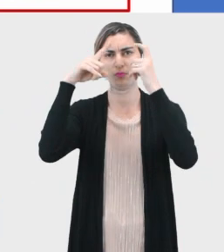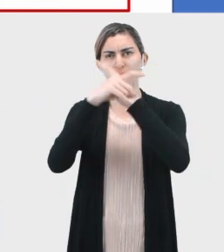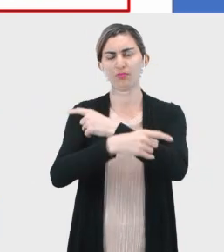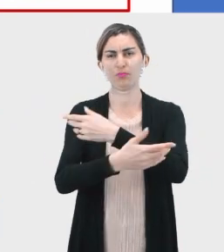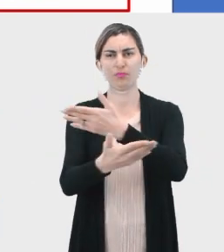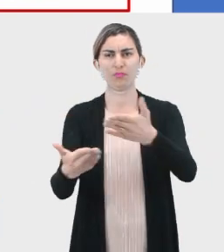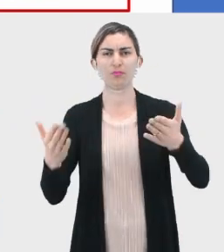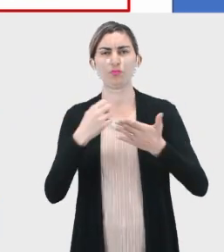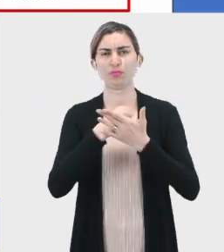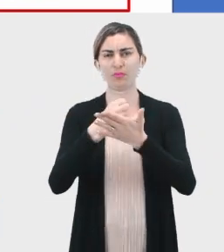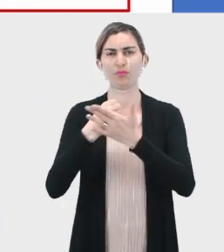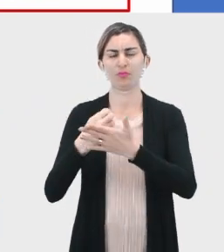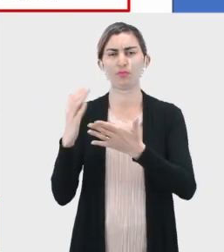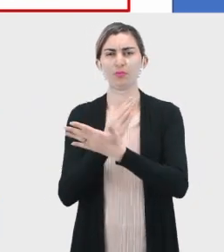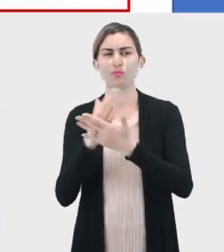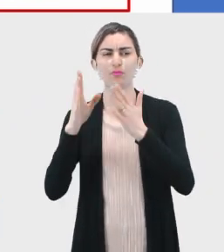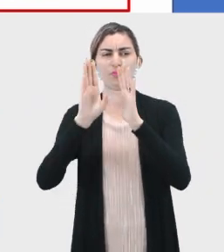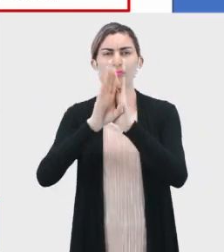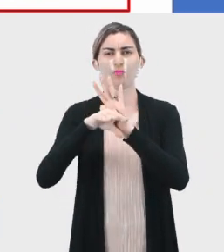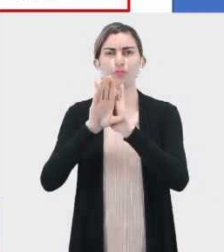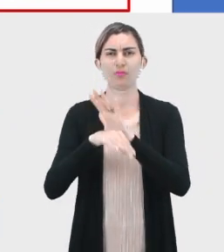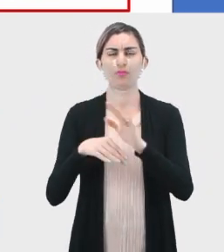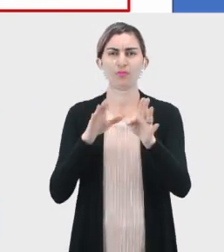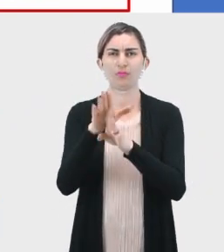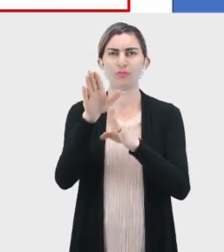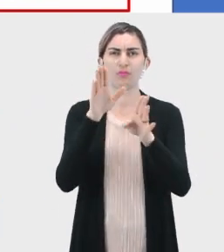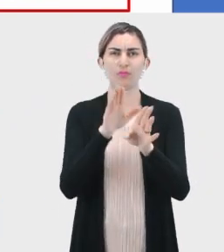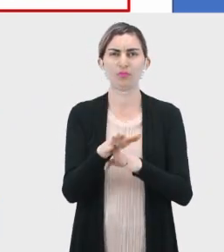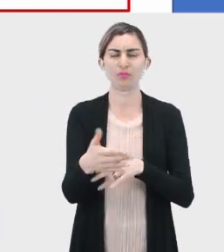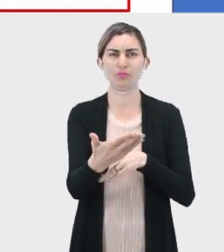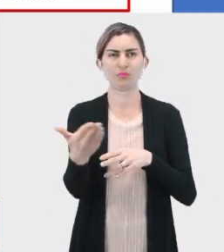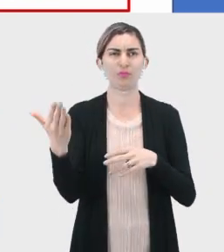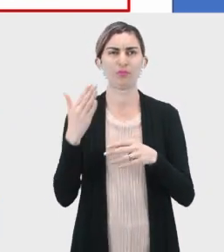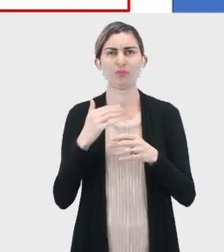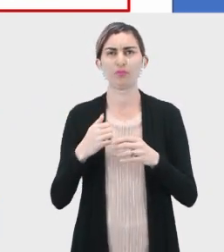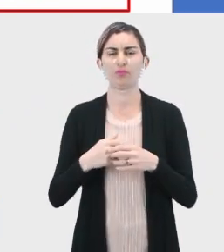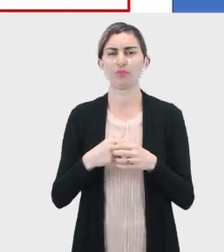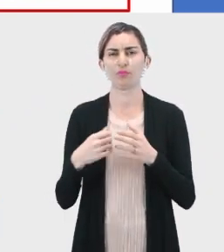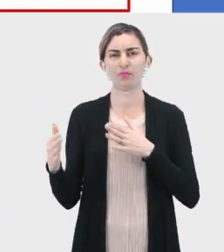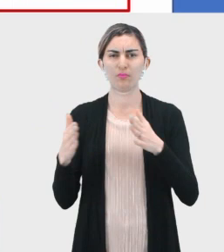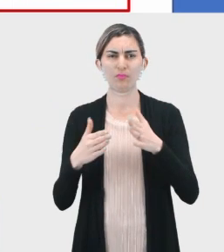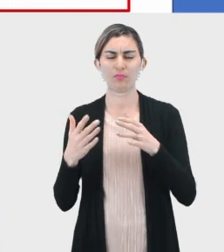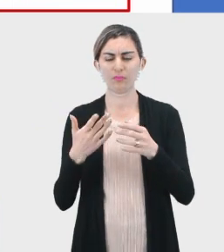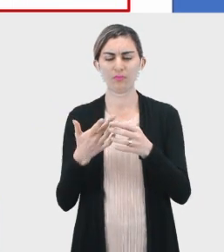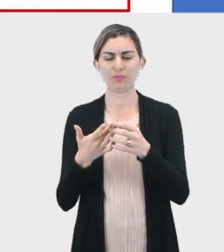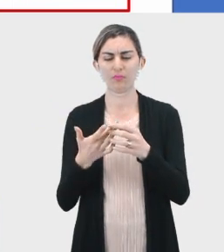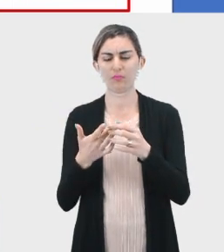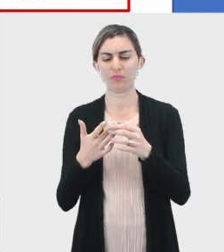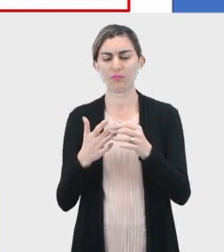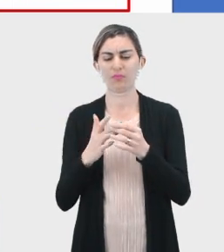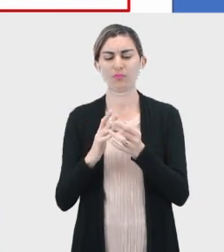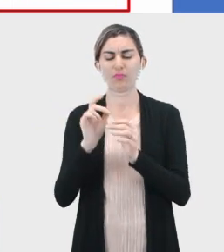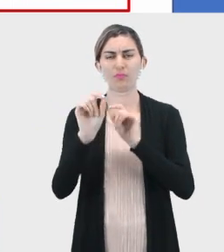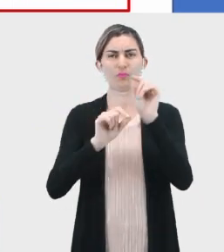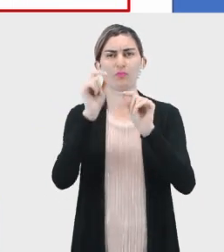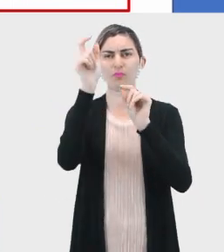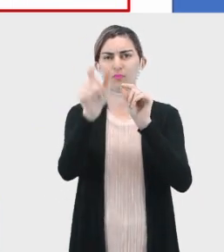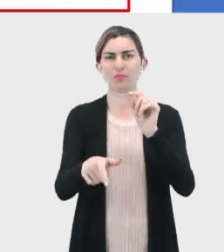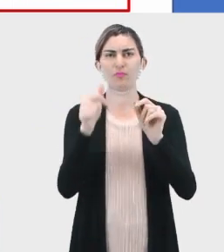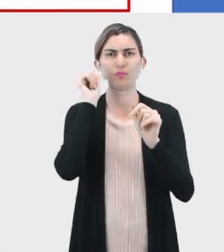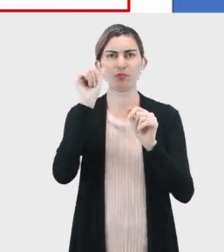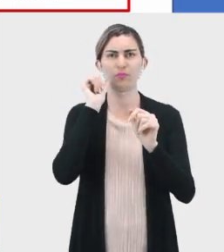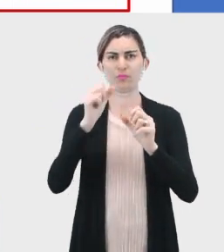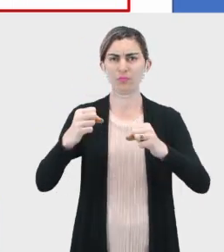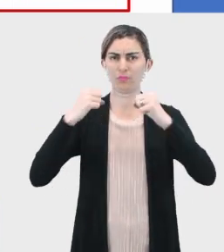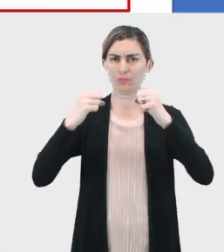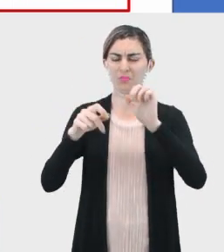momentos difíceis, ajudado com alguns conselhos, lhe dando toda a força nesse momento. Por exemplo, quem é essa